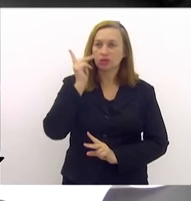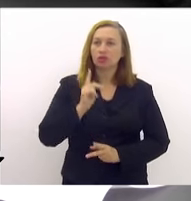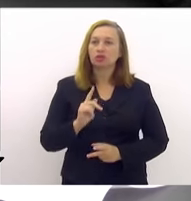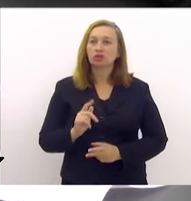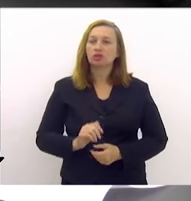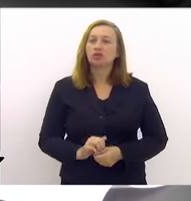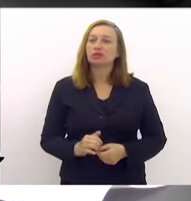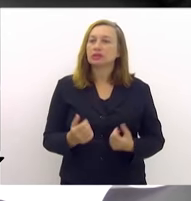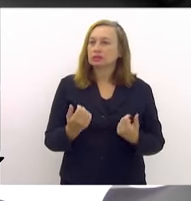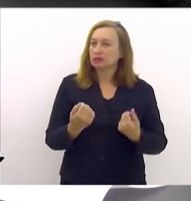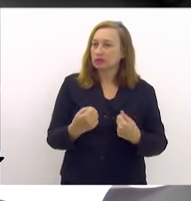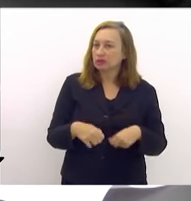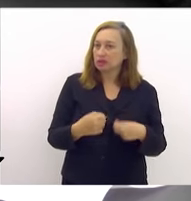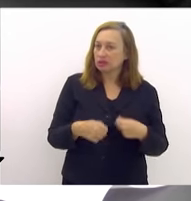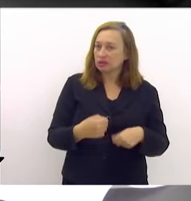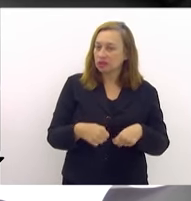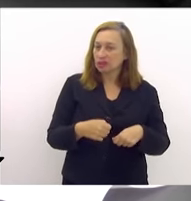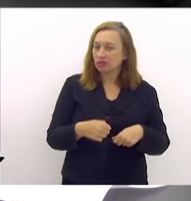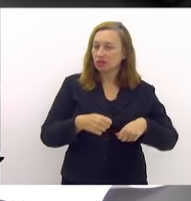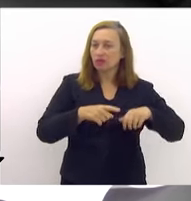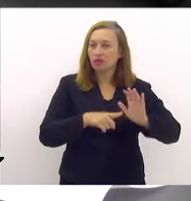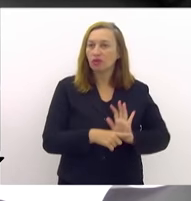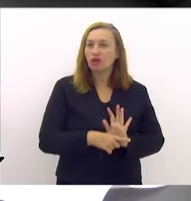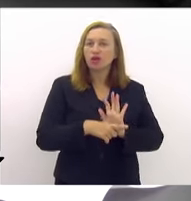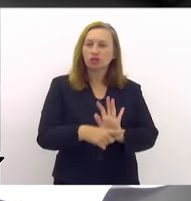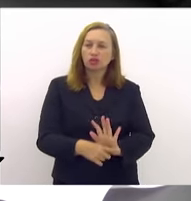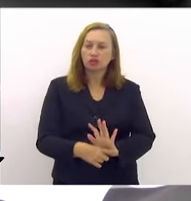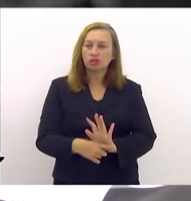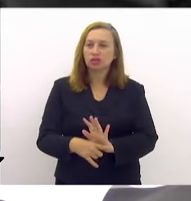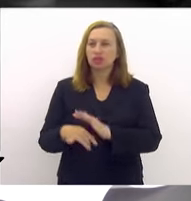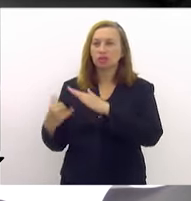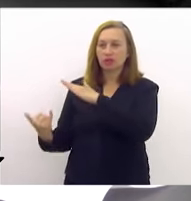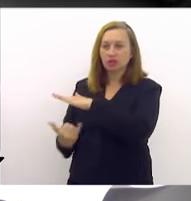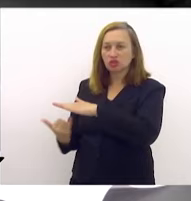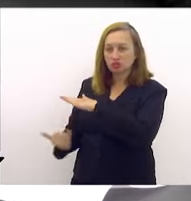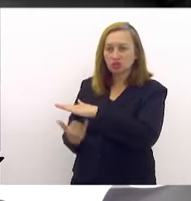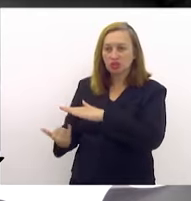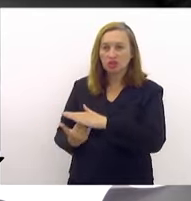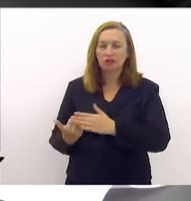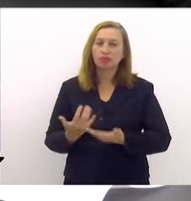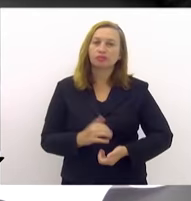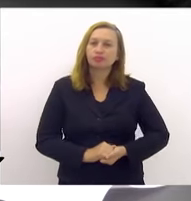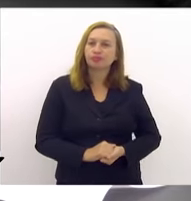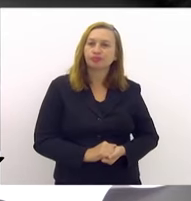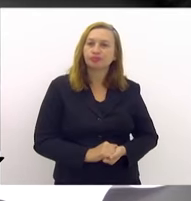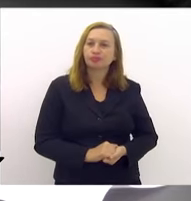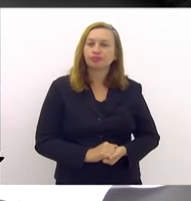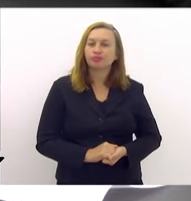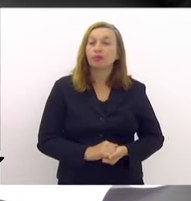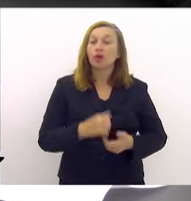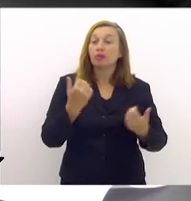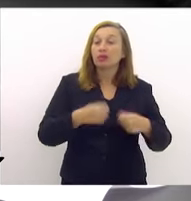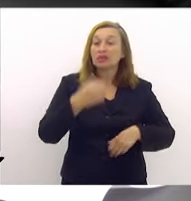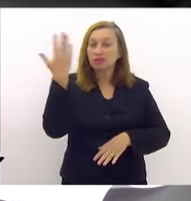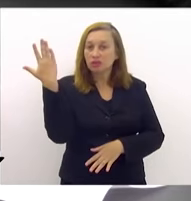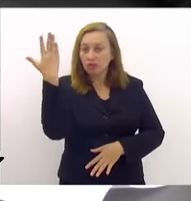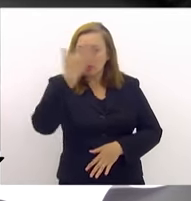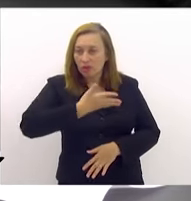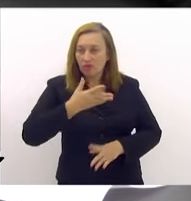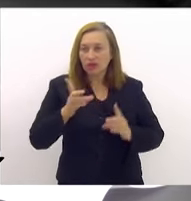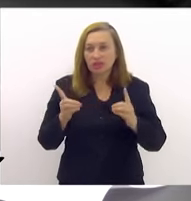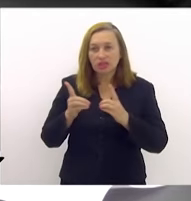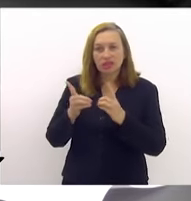comprovadamente carentes que foram atendidas pela entidade no ano anterior ao pedido do título, devendo ser comprovado o tipo de